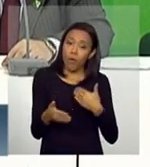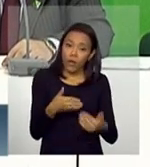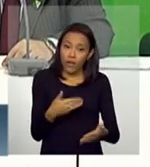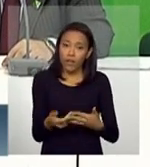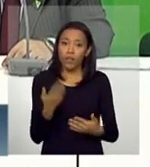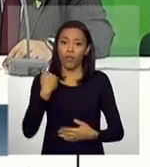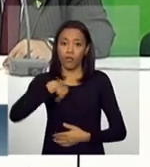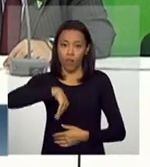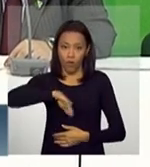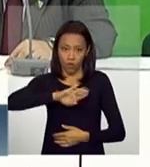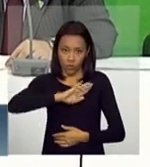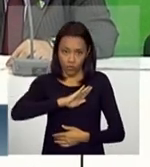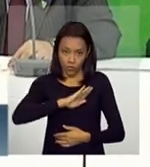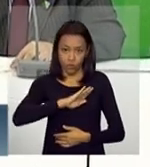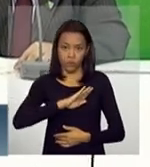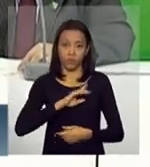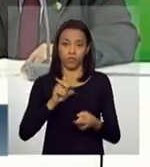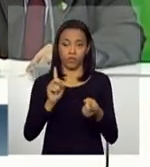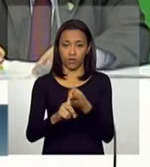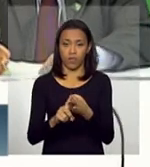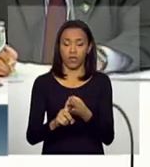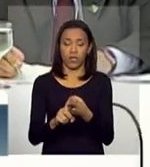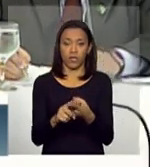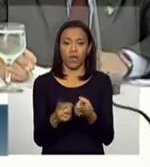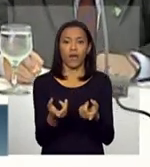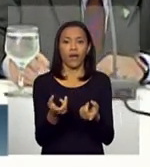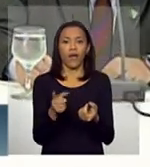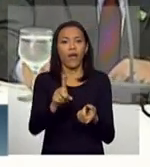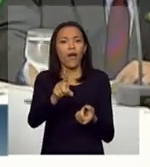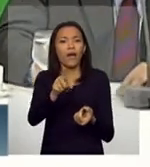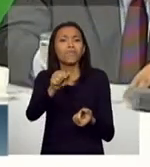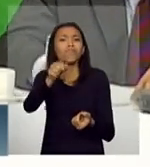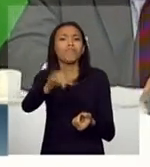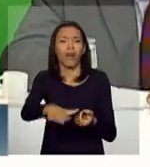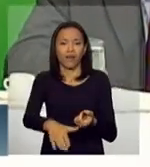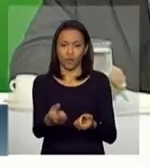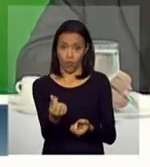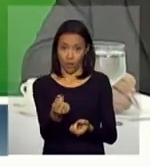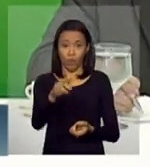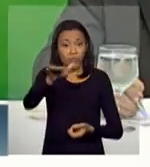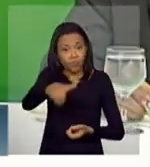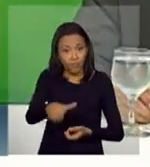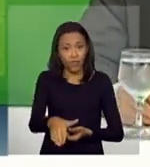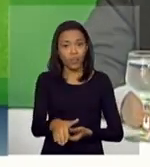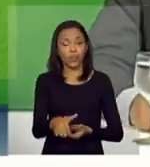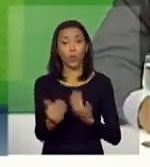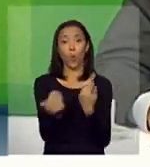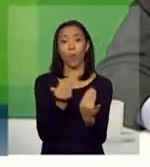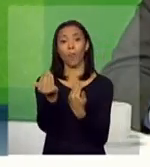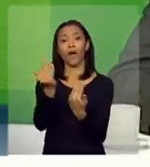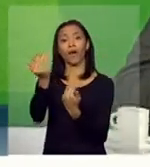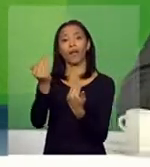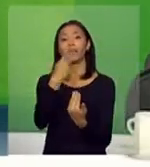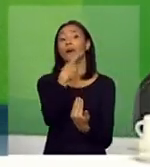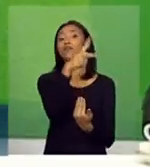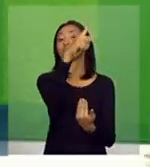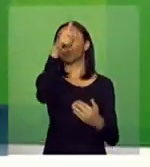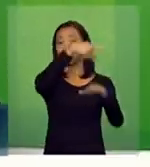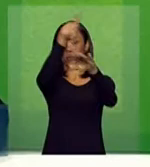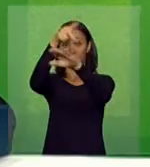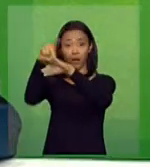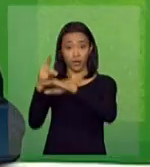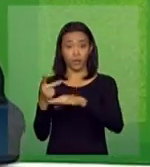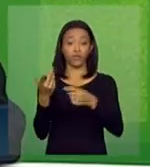o nosso CEFEM, o royalty que cobramos aqui, será mais baixo do que o dos países competidores, como